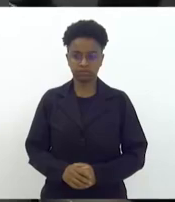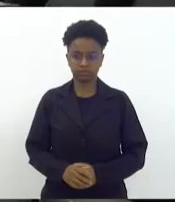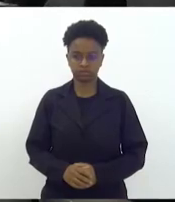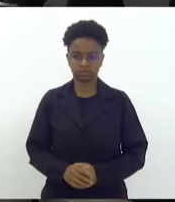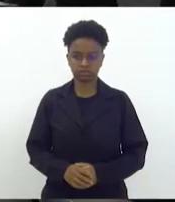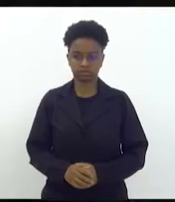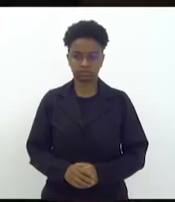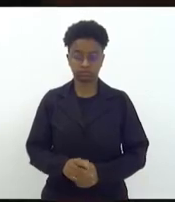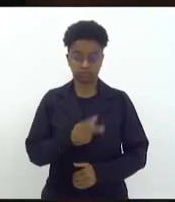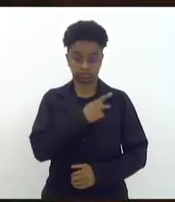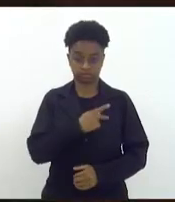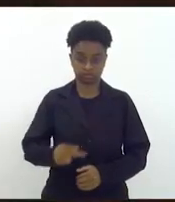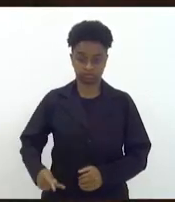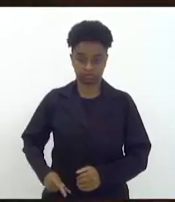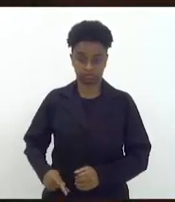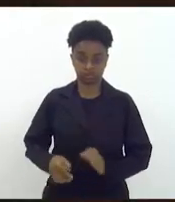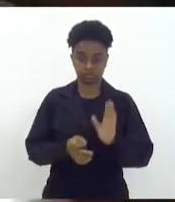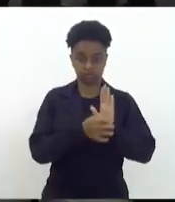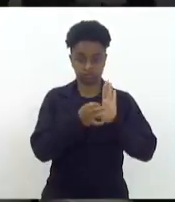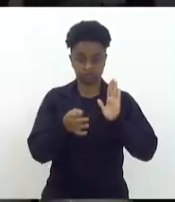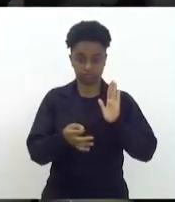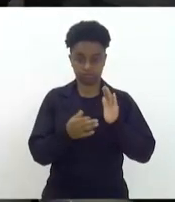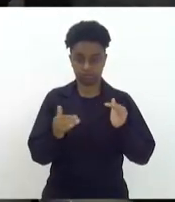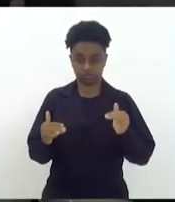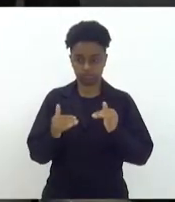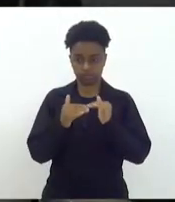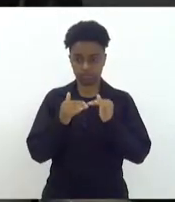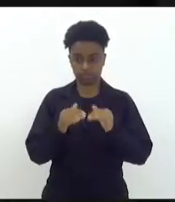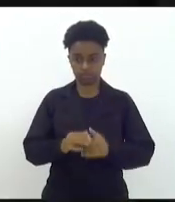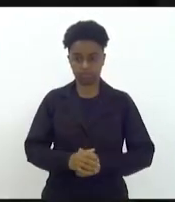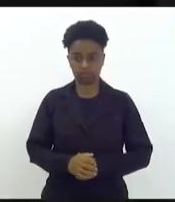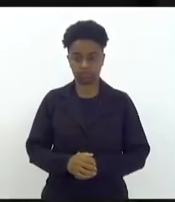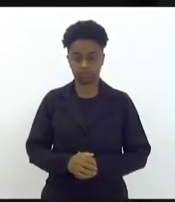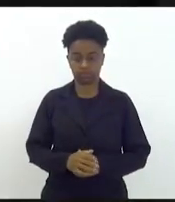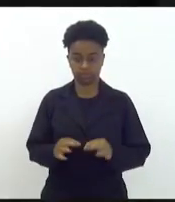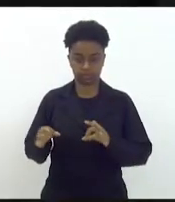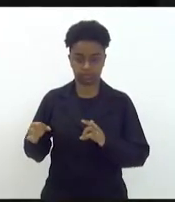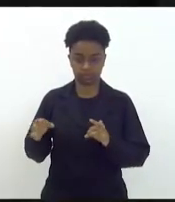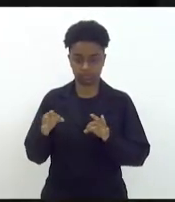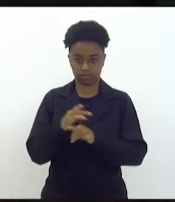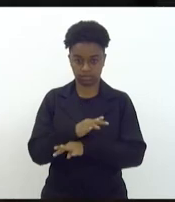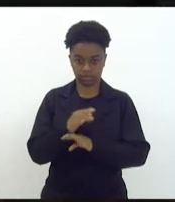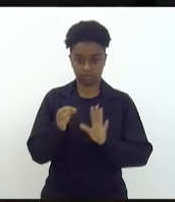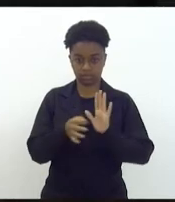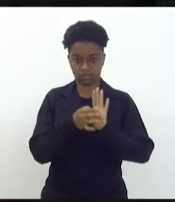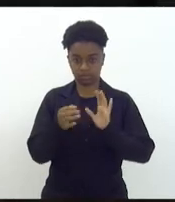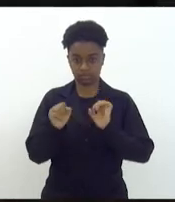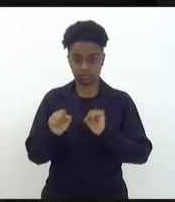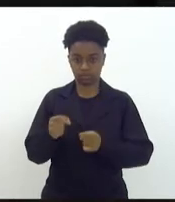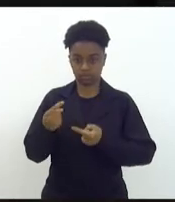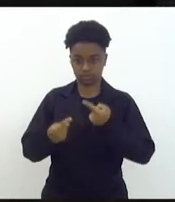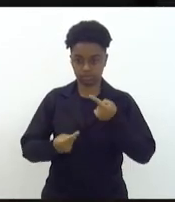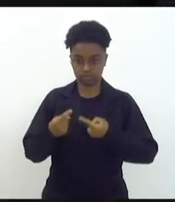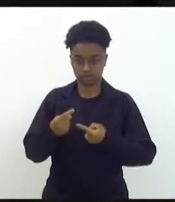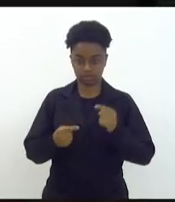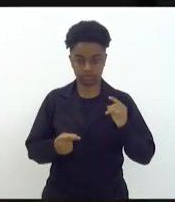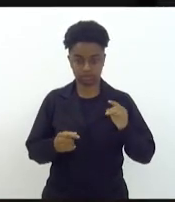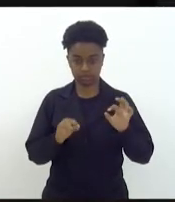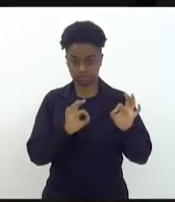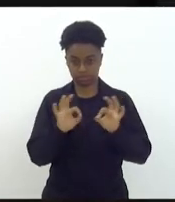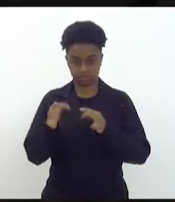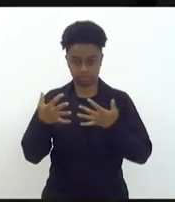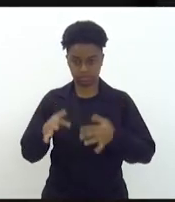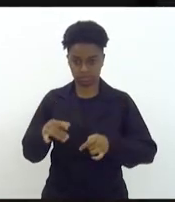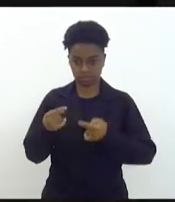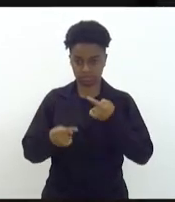senhor presidente parecia favorável com os pareceres emitidos em discussão não